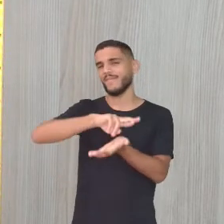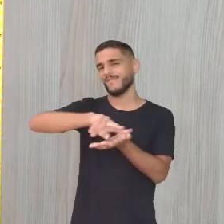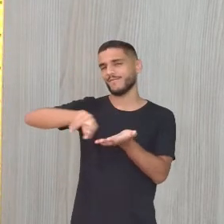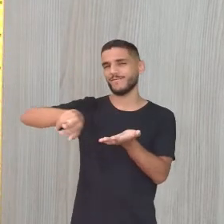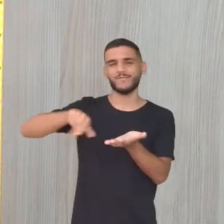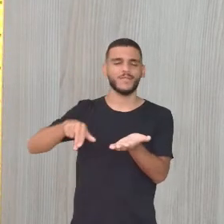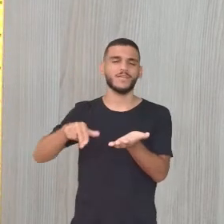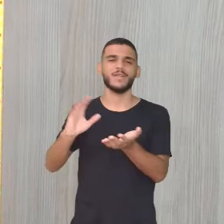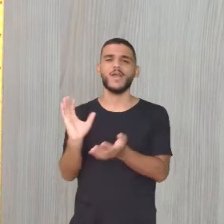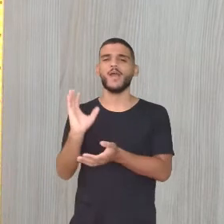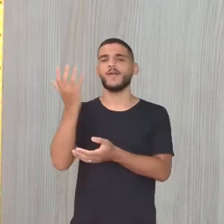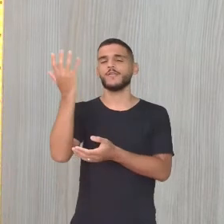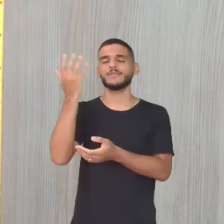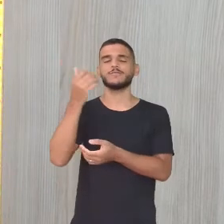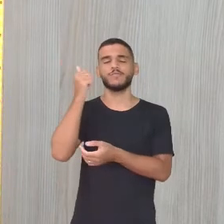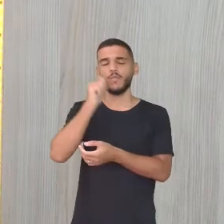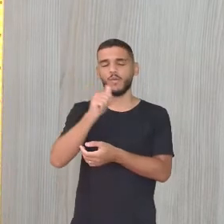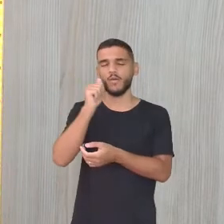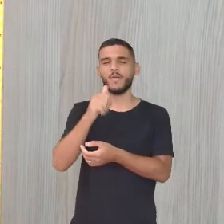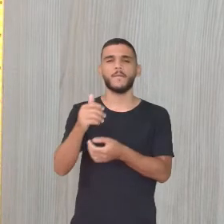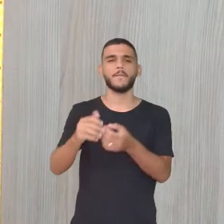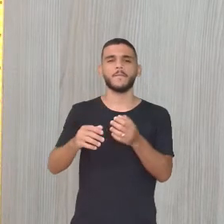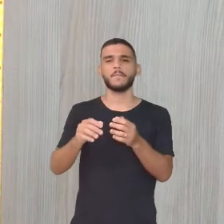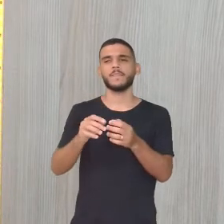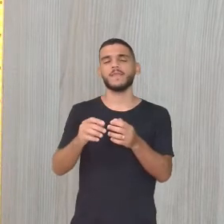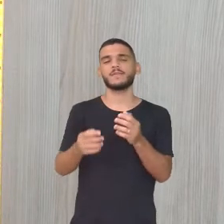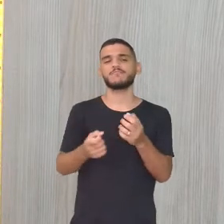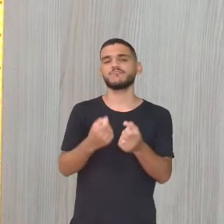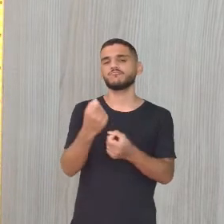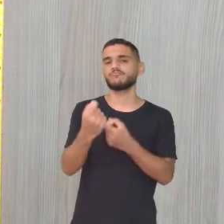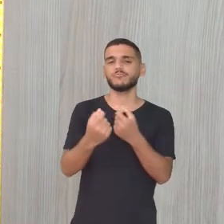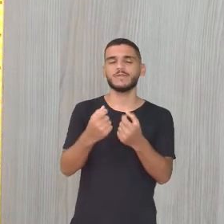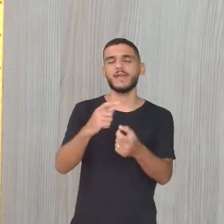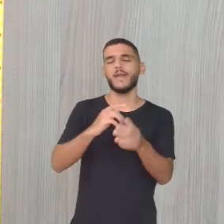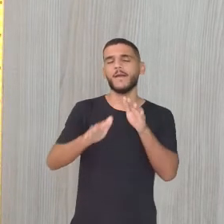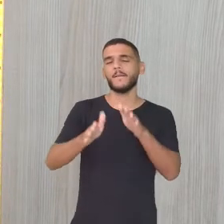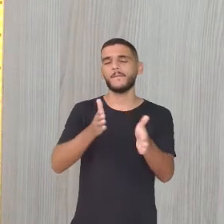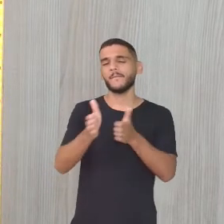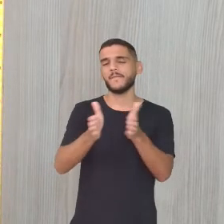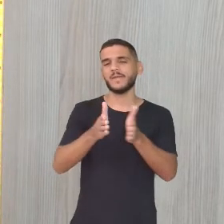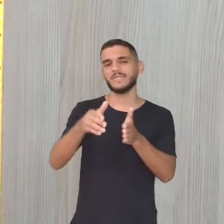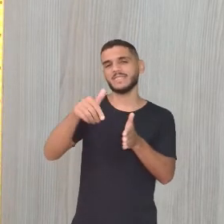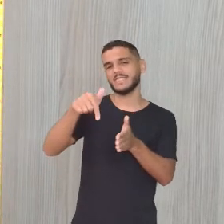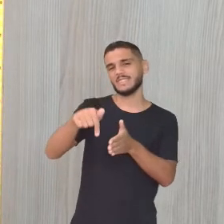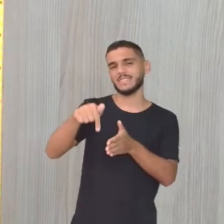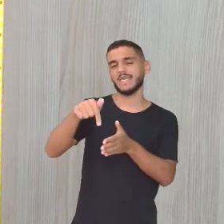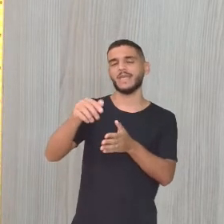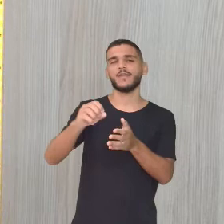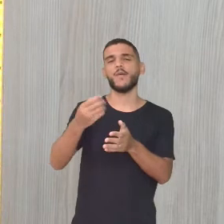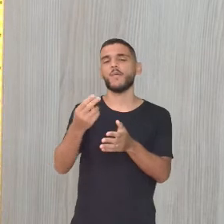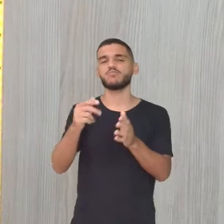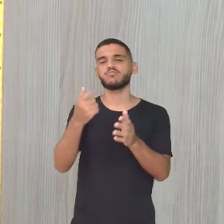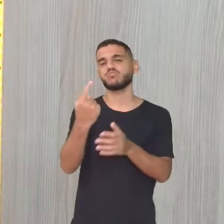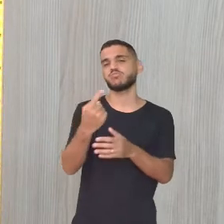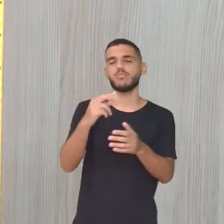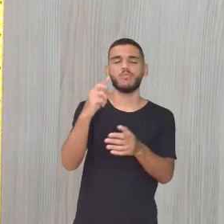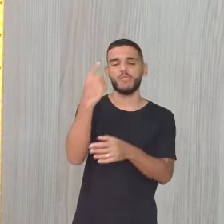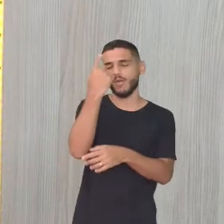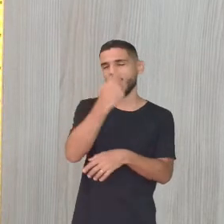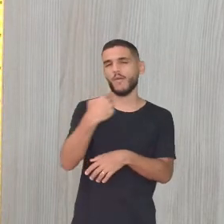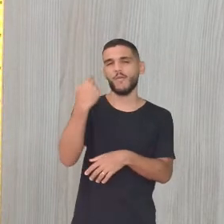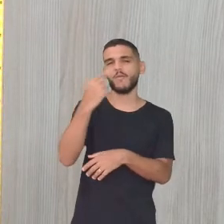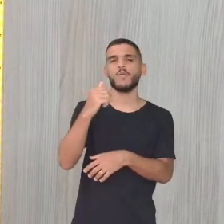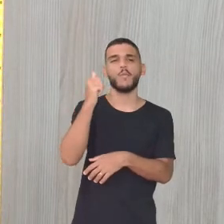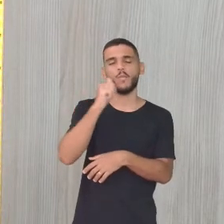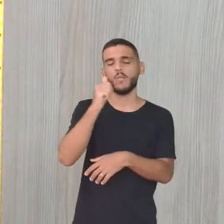que a cada 7 horas morre uma mulher, a cada 1 hora morre 7 mulheres, aliás. Então, é um índice enorme